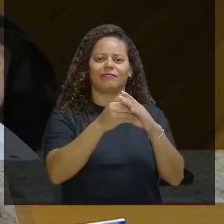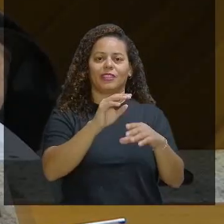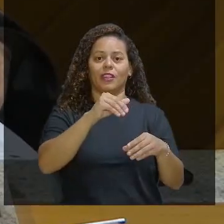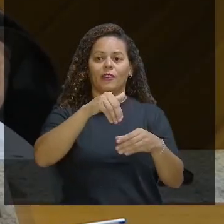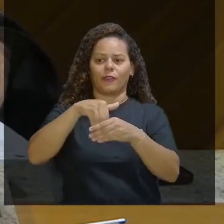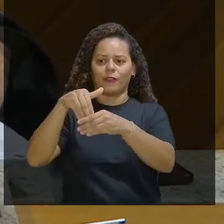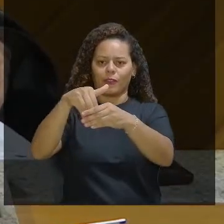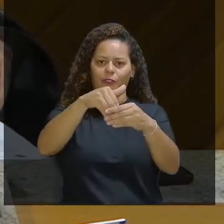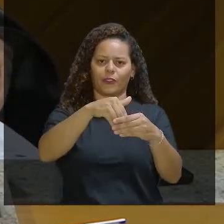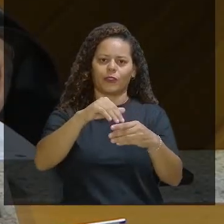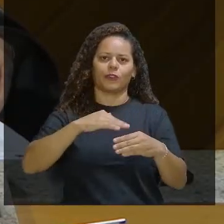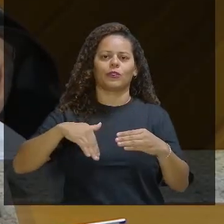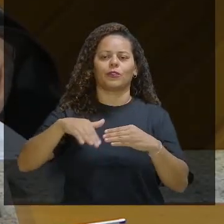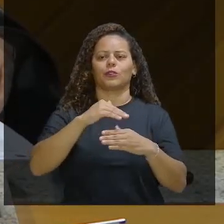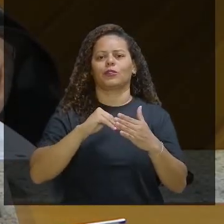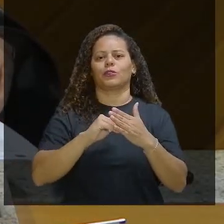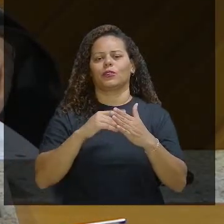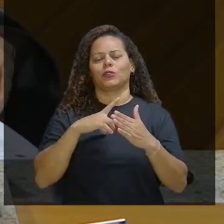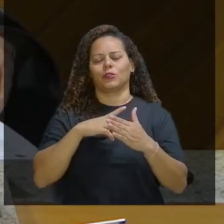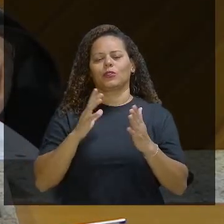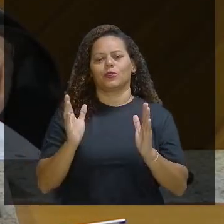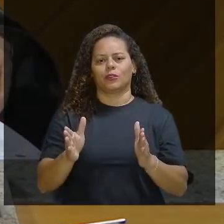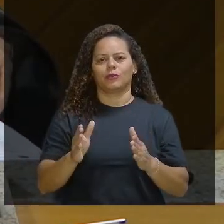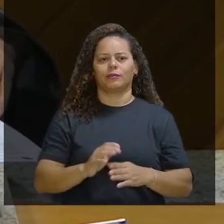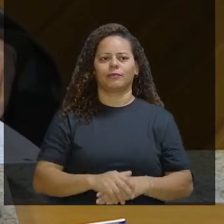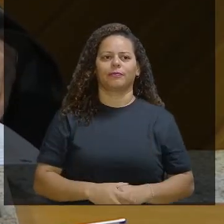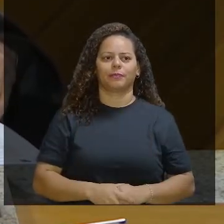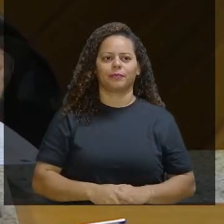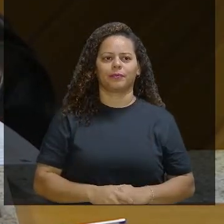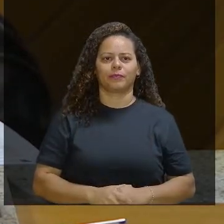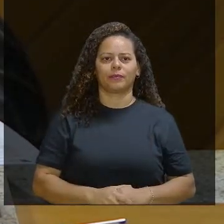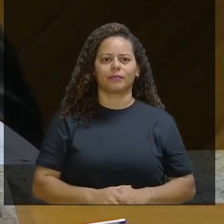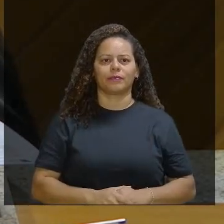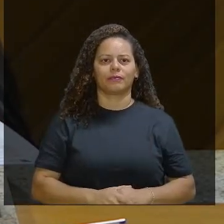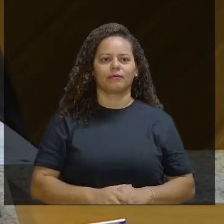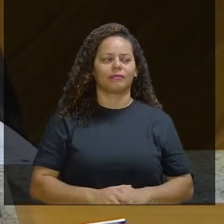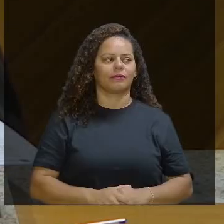do juiz relator.